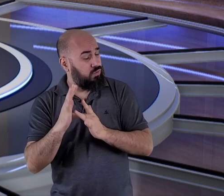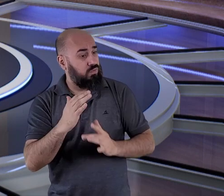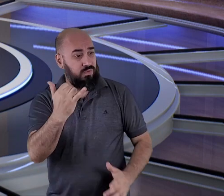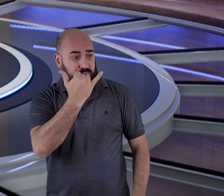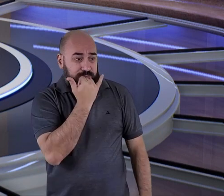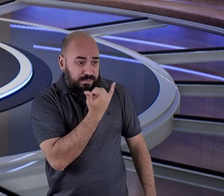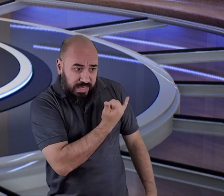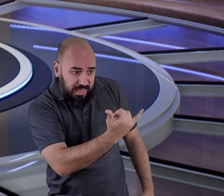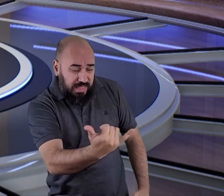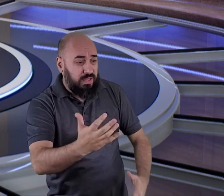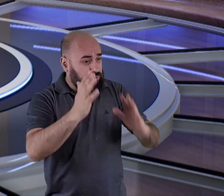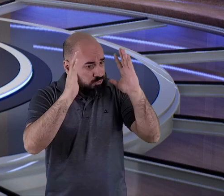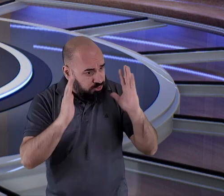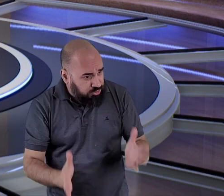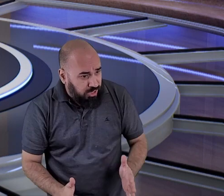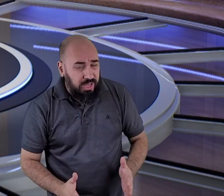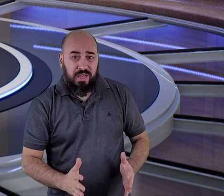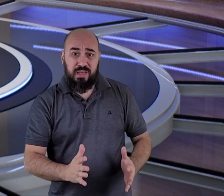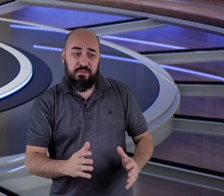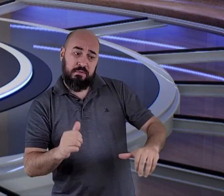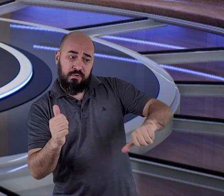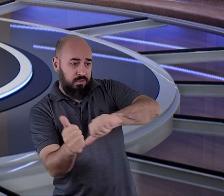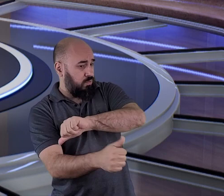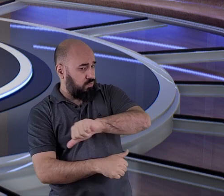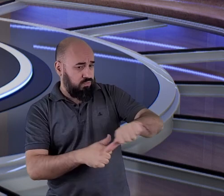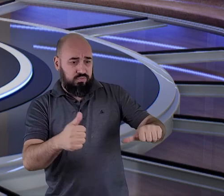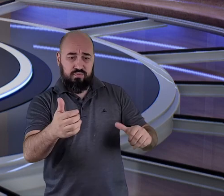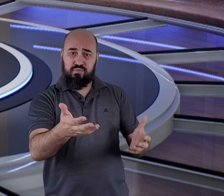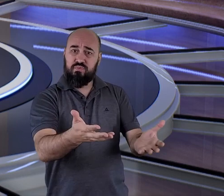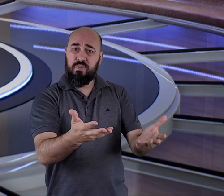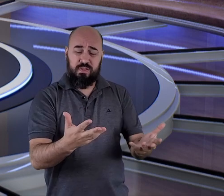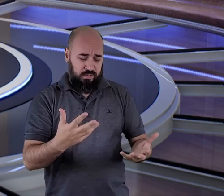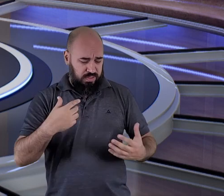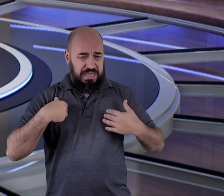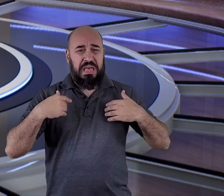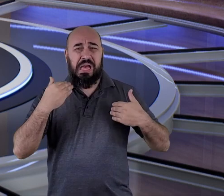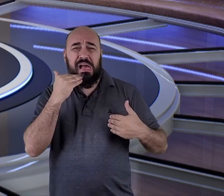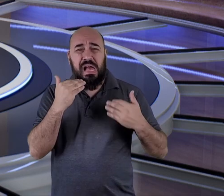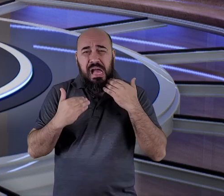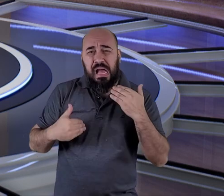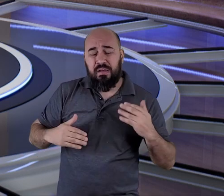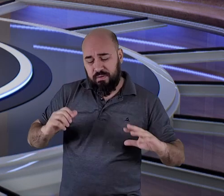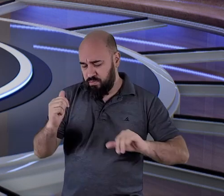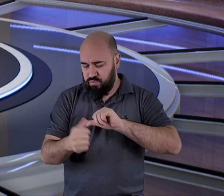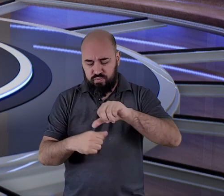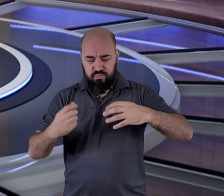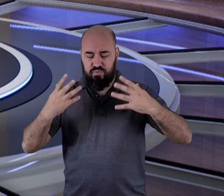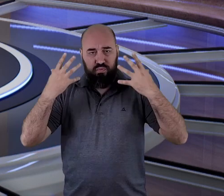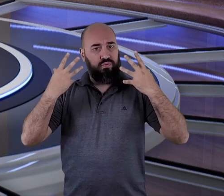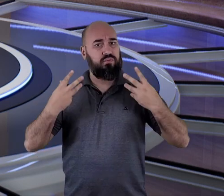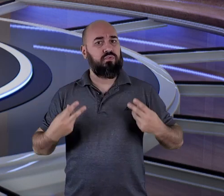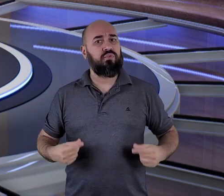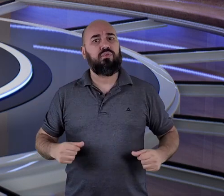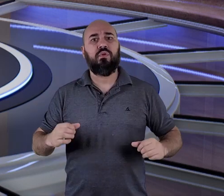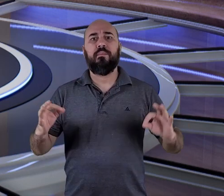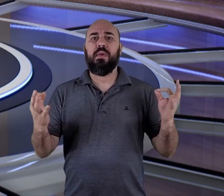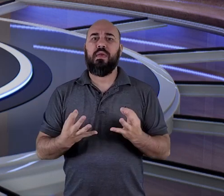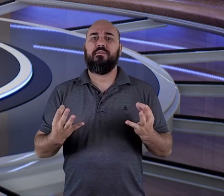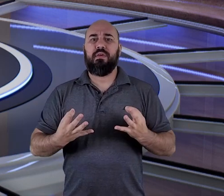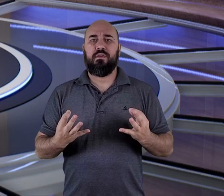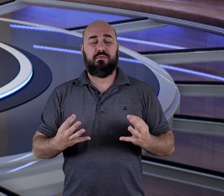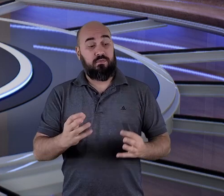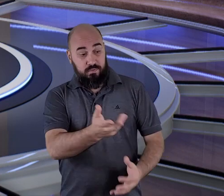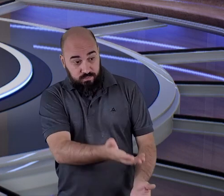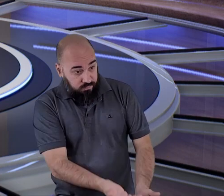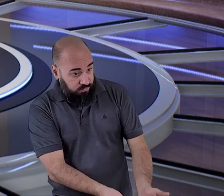morte. Vem para transformar os salvos. Vem para nos levar à casa do Pai, para estarmos